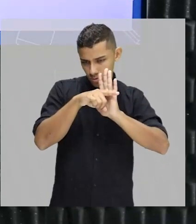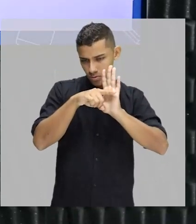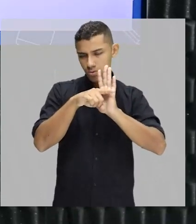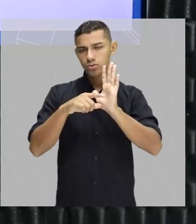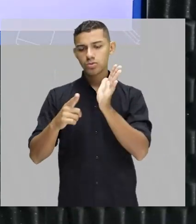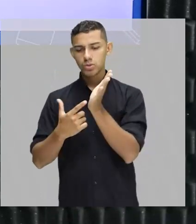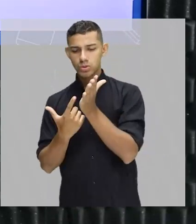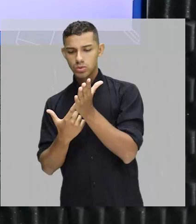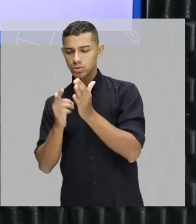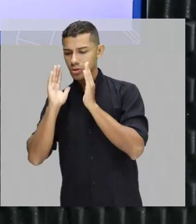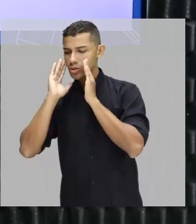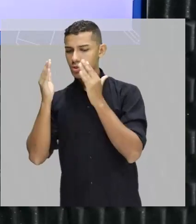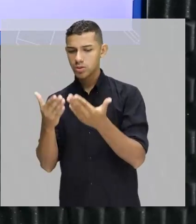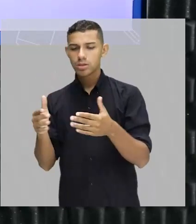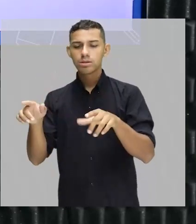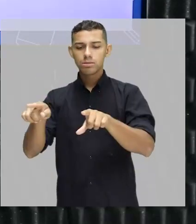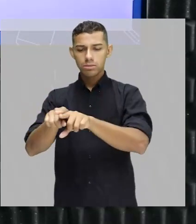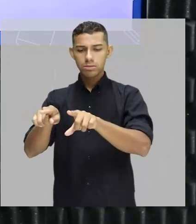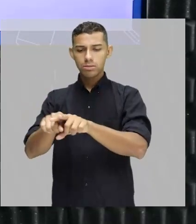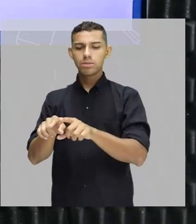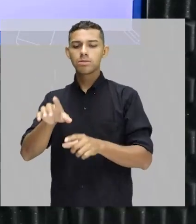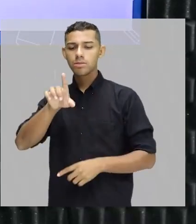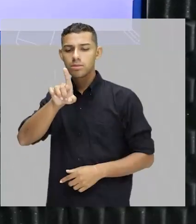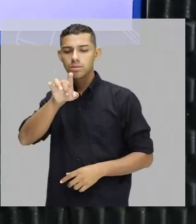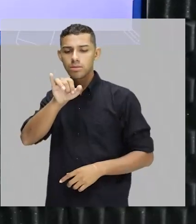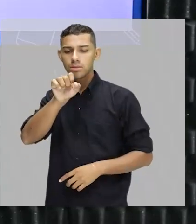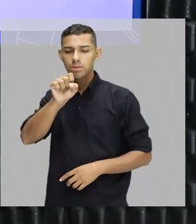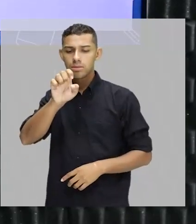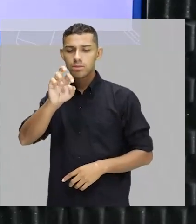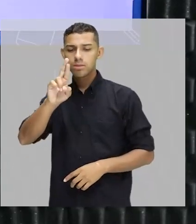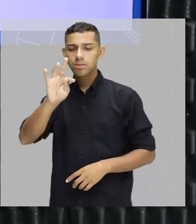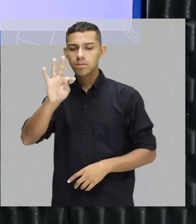mais essa linguagem mais dissertativa.